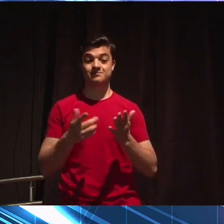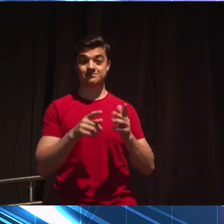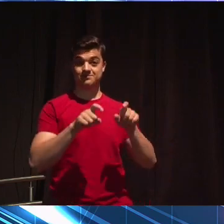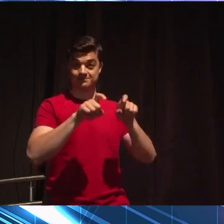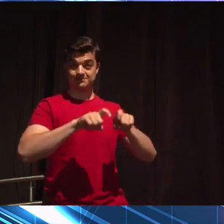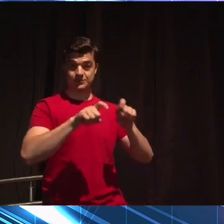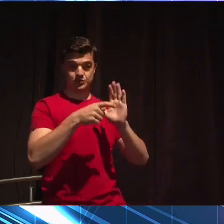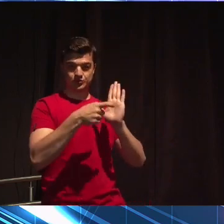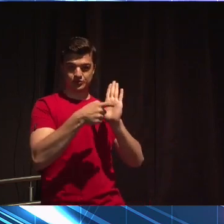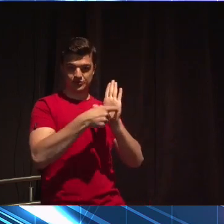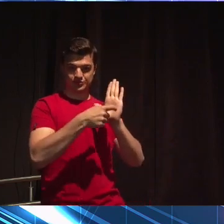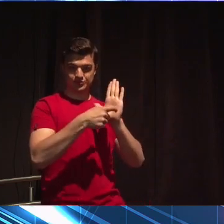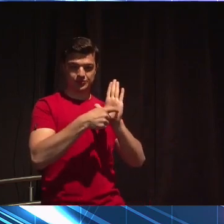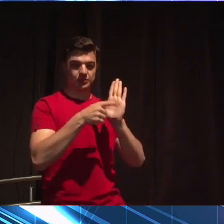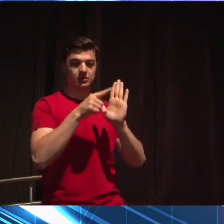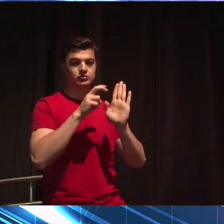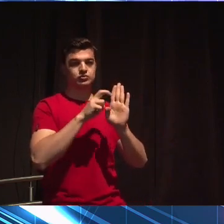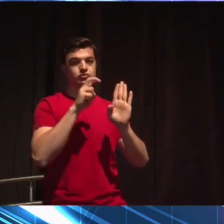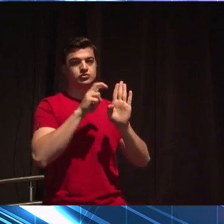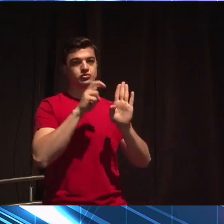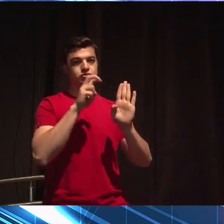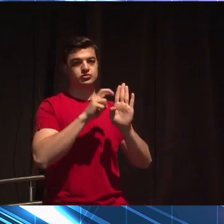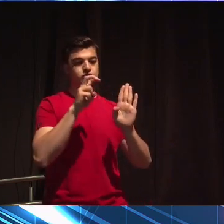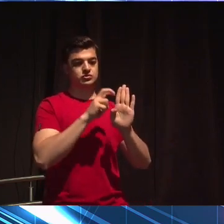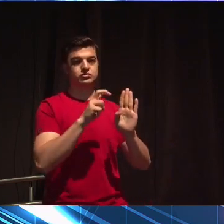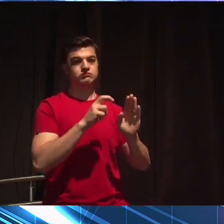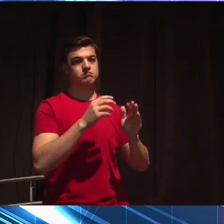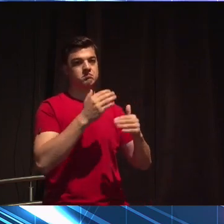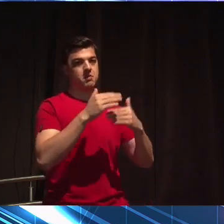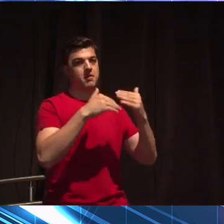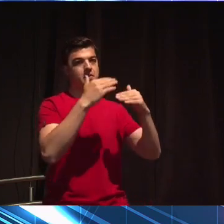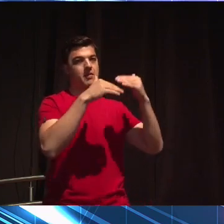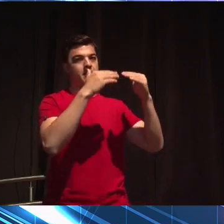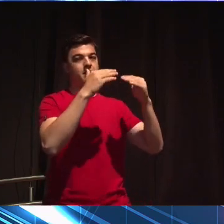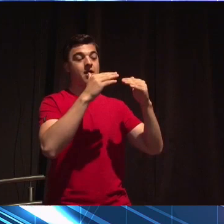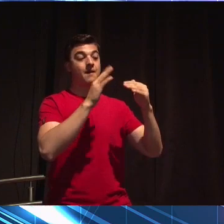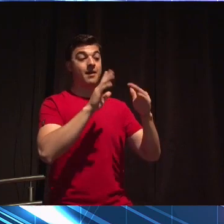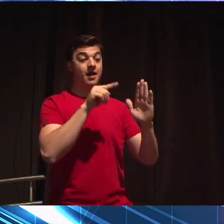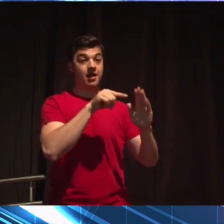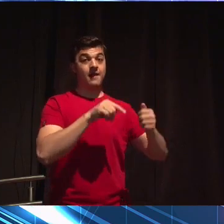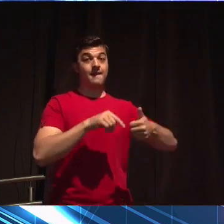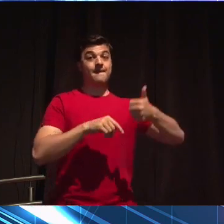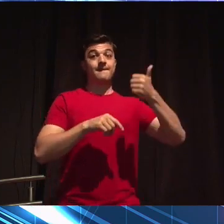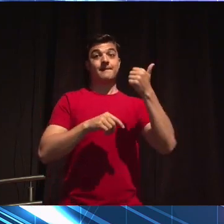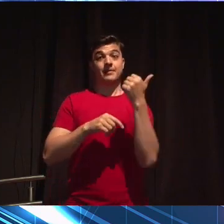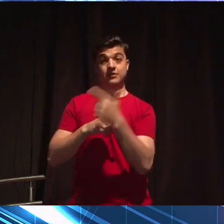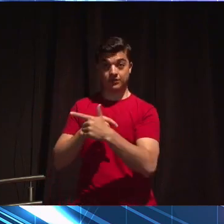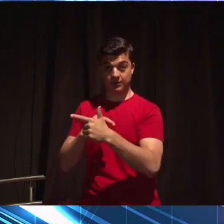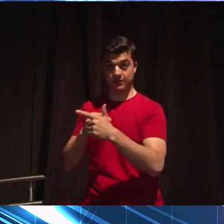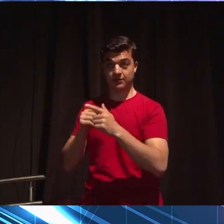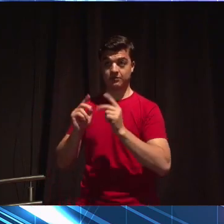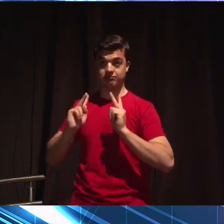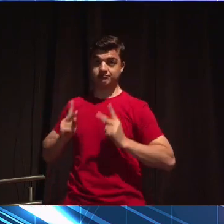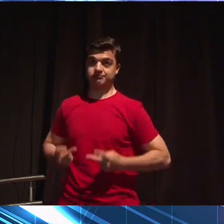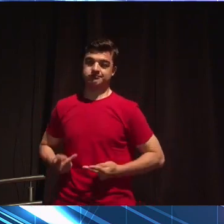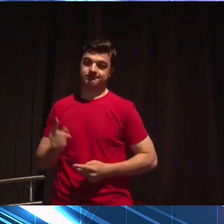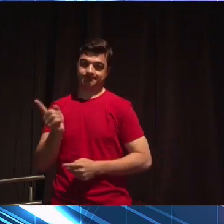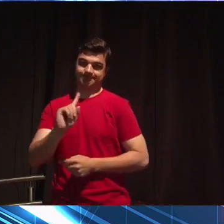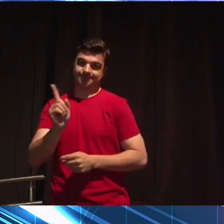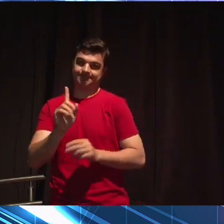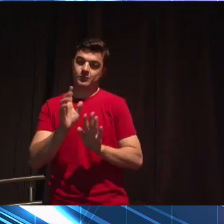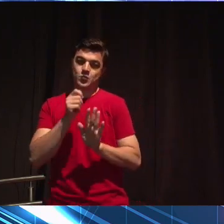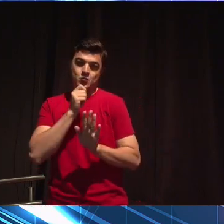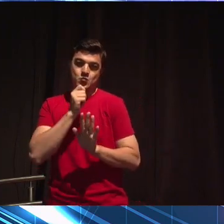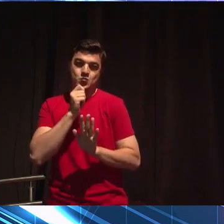que eu acho é que, de fato, que nós precisamos, enquanto humanos, exercitar algumas competências que nós não exercíamos até outro dia.